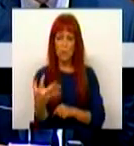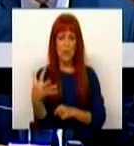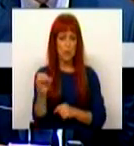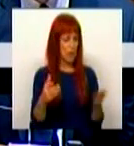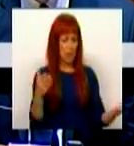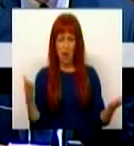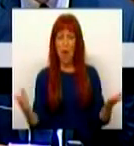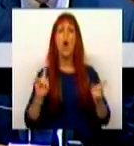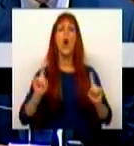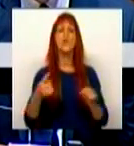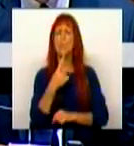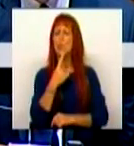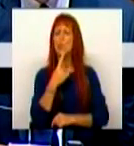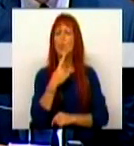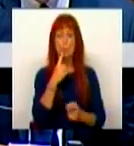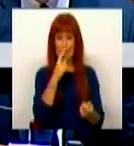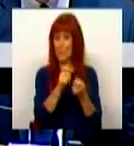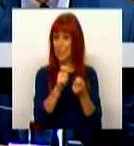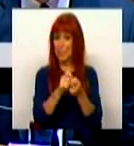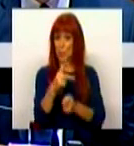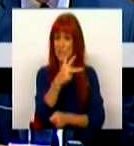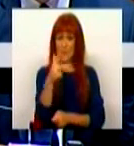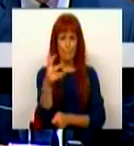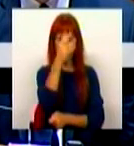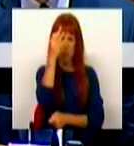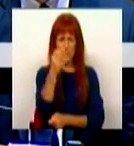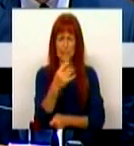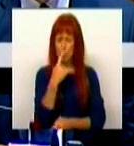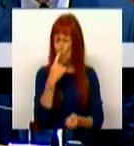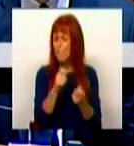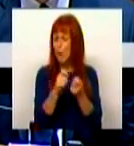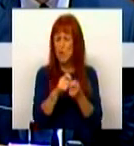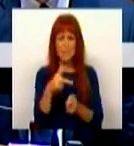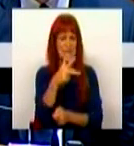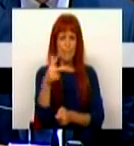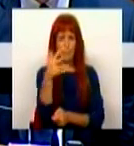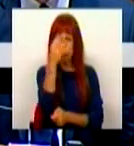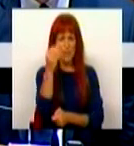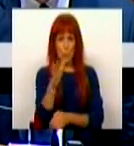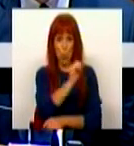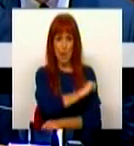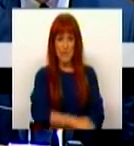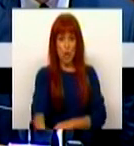2018 foi muito próximo de 100%. Muito próximo de 100%.